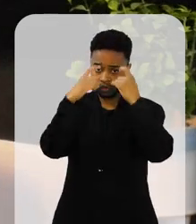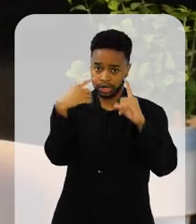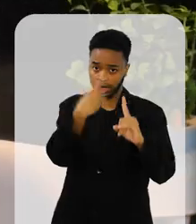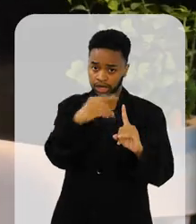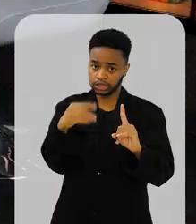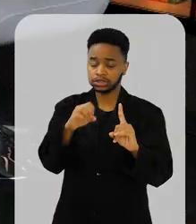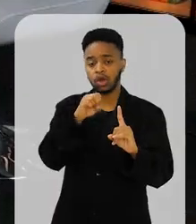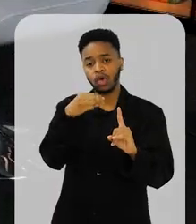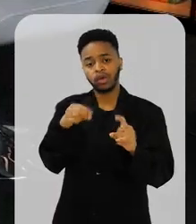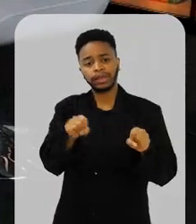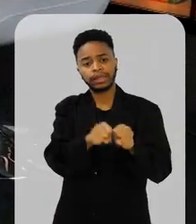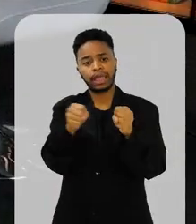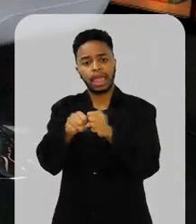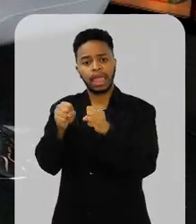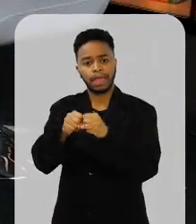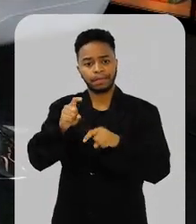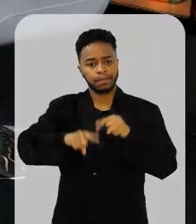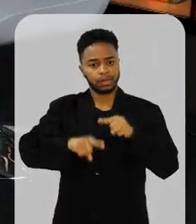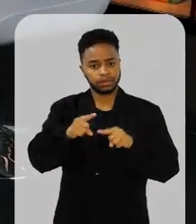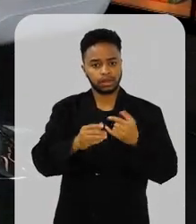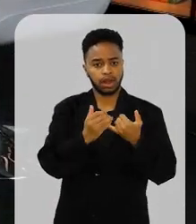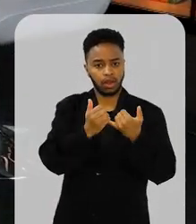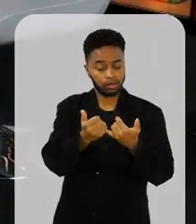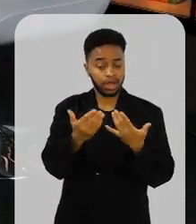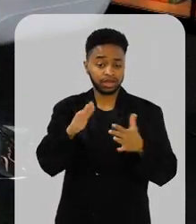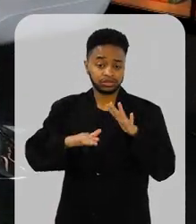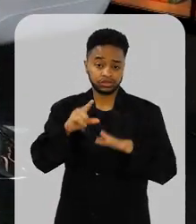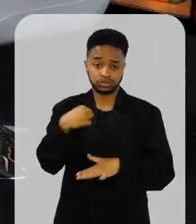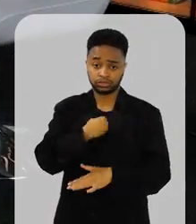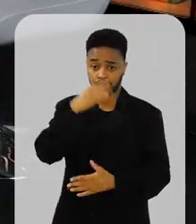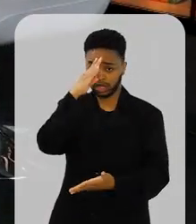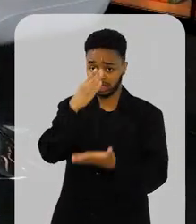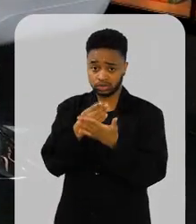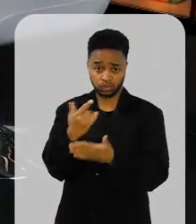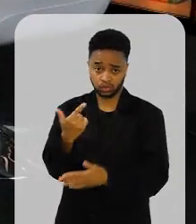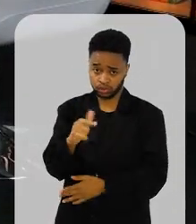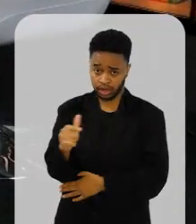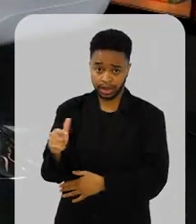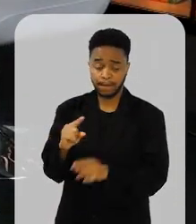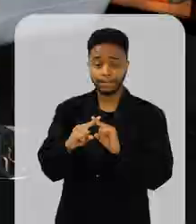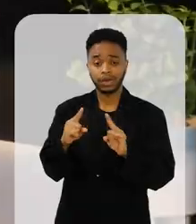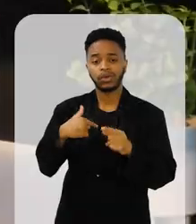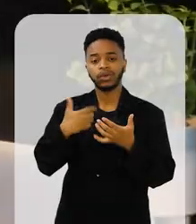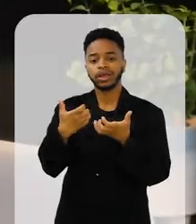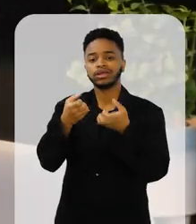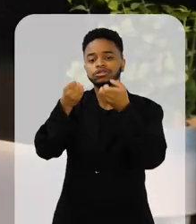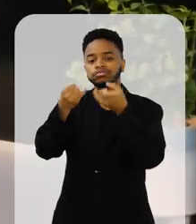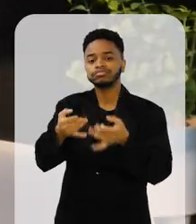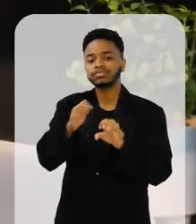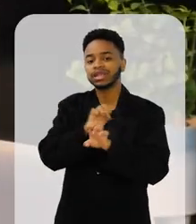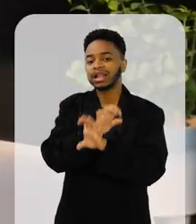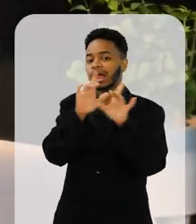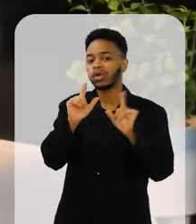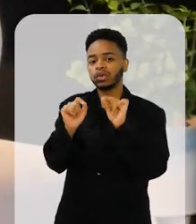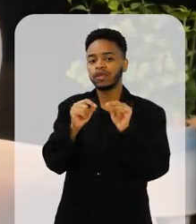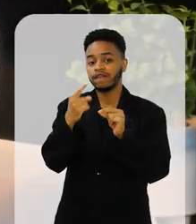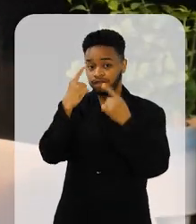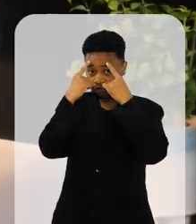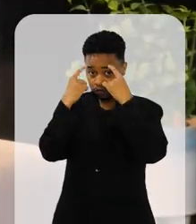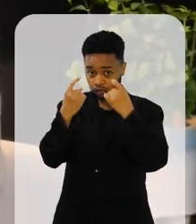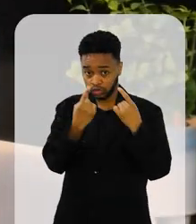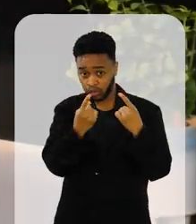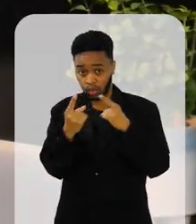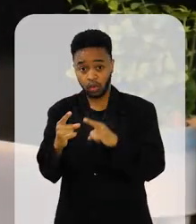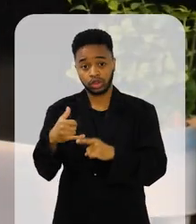patrimonial? Que muitas vezes a gente nem acredita que possa existir. Eu gosto de deixar bem claro que quando a gente fala violência contra